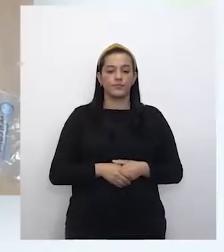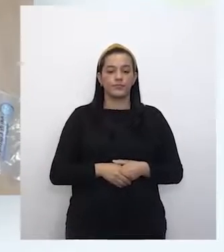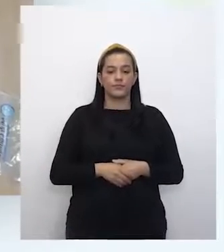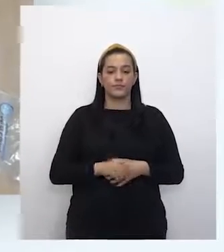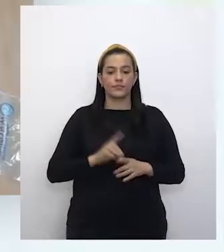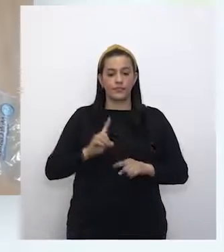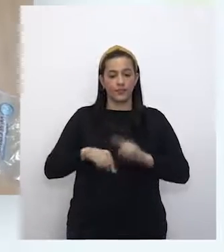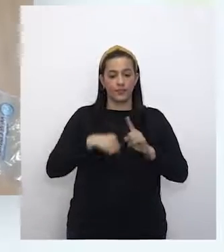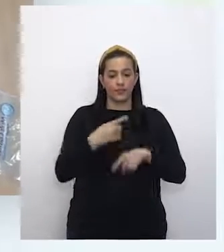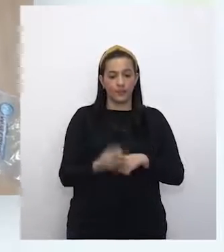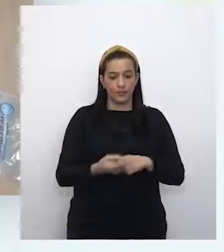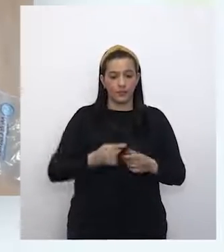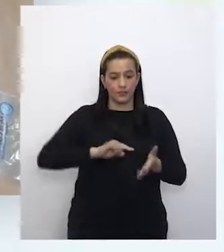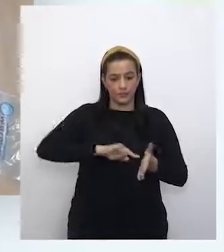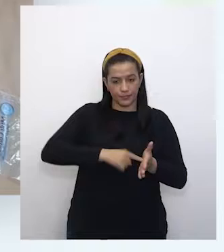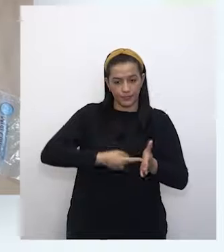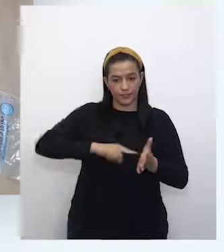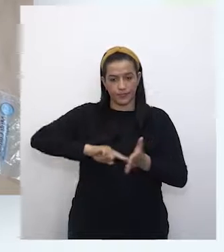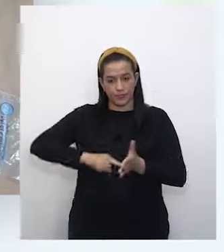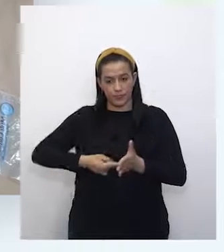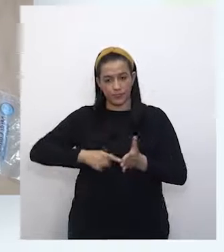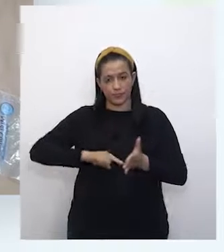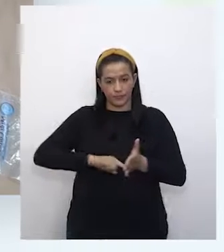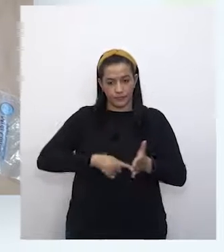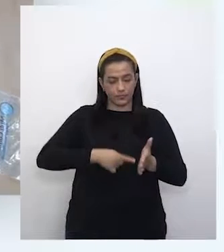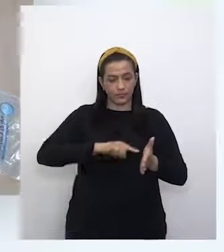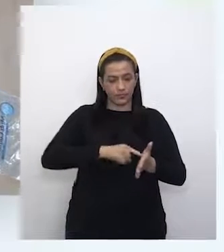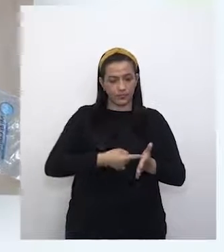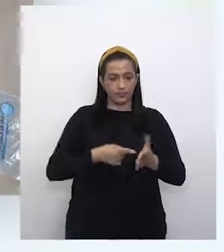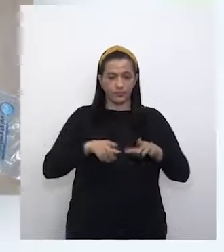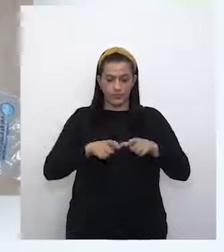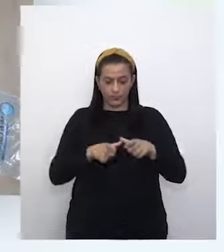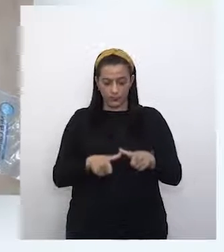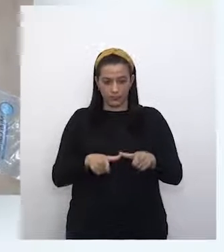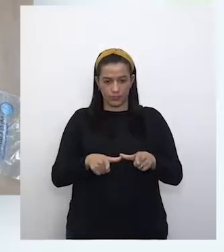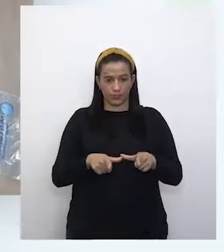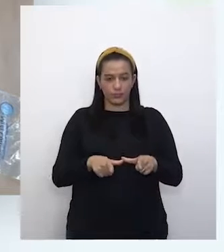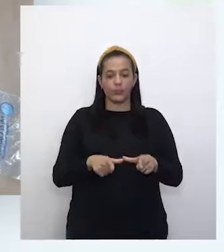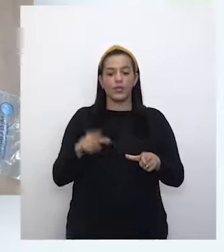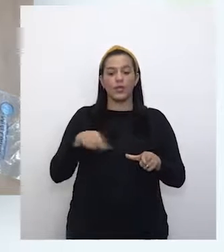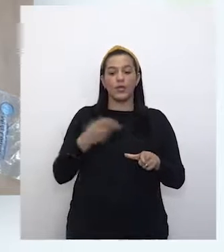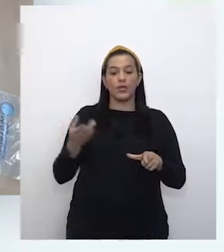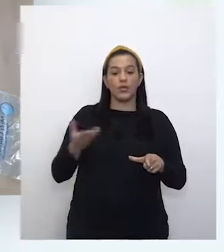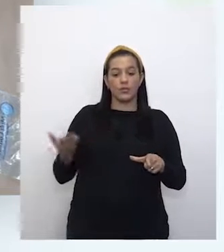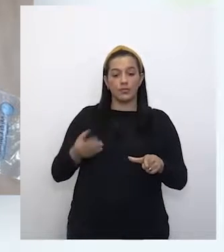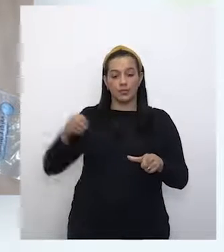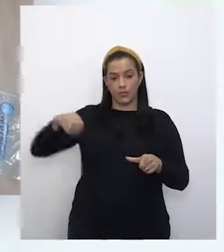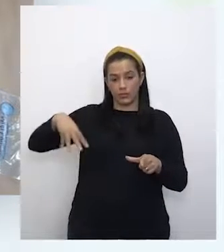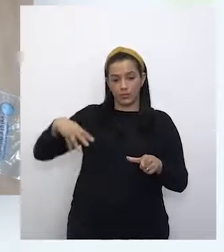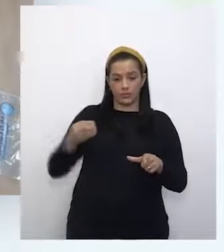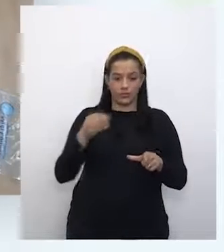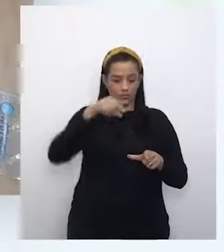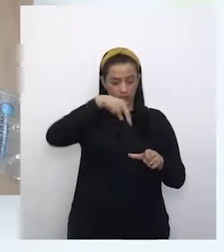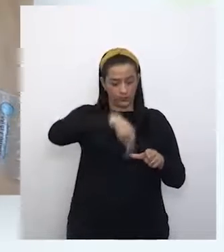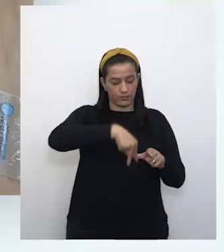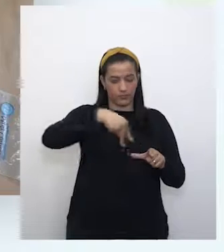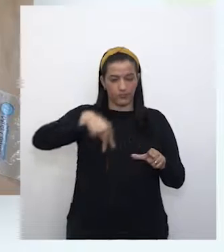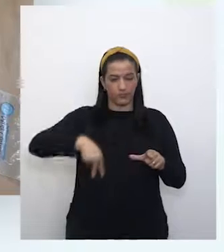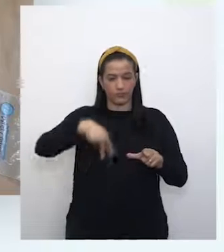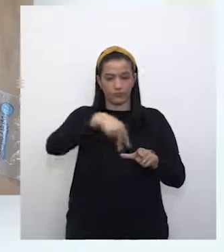Então depois que você furou, né, o papelão, a base, nós vamos colocar os LEDs, ok?